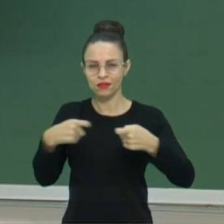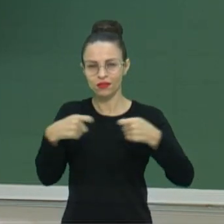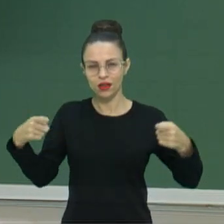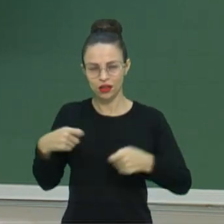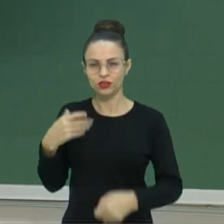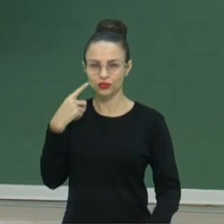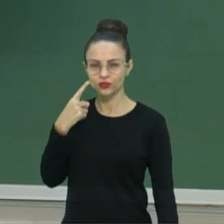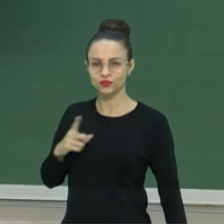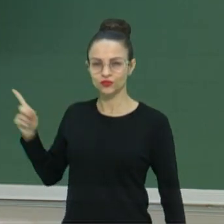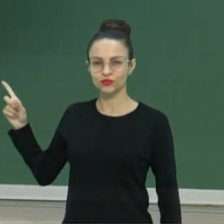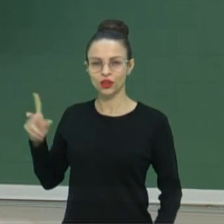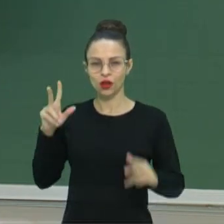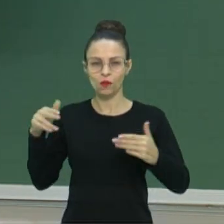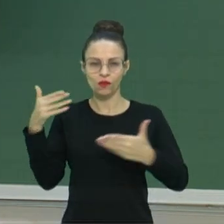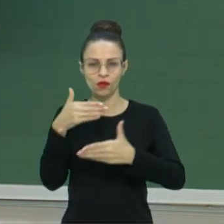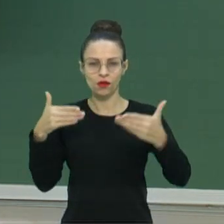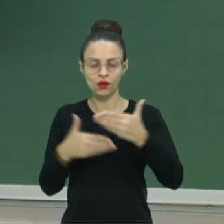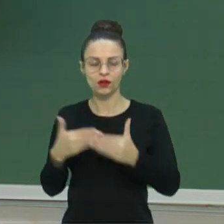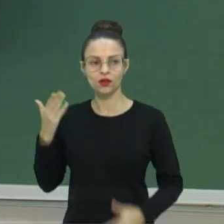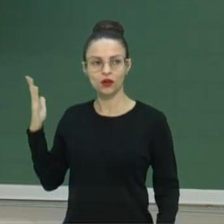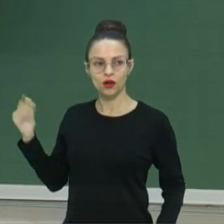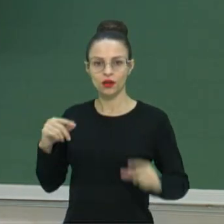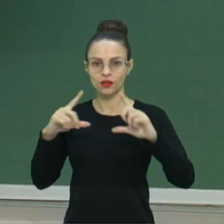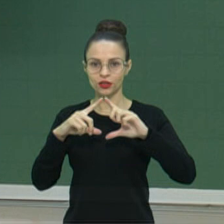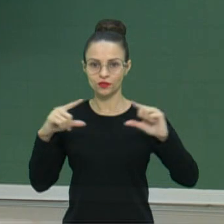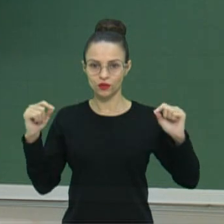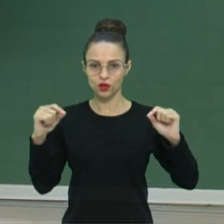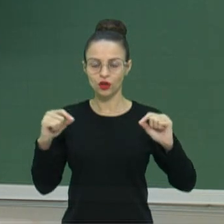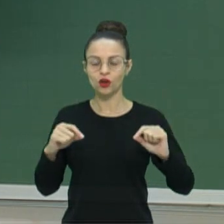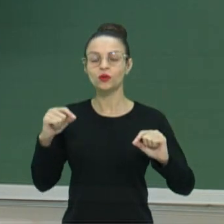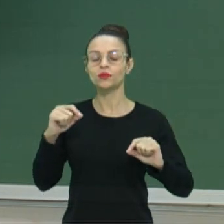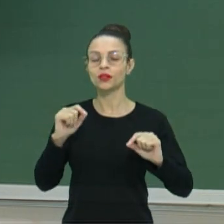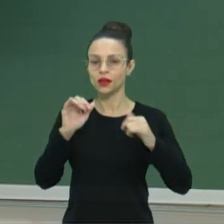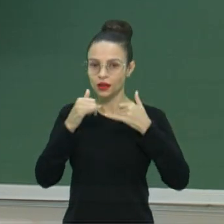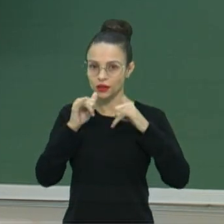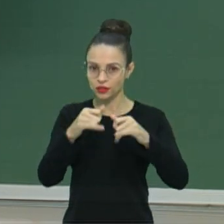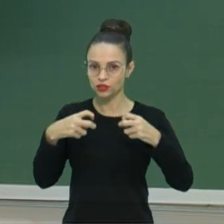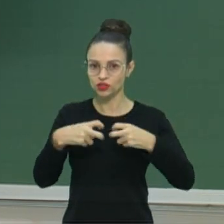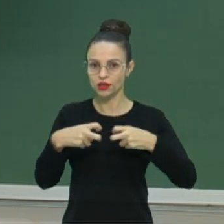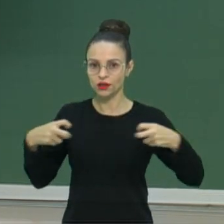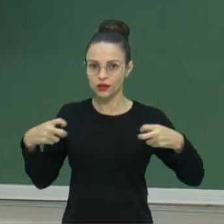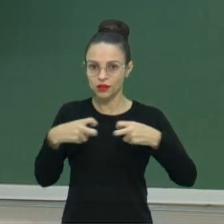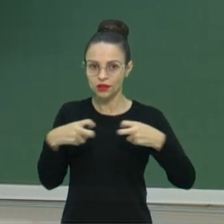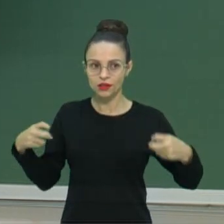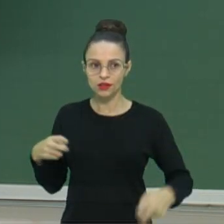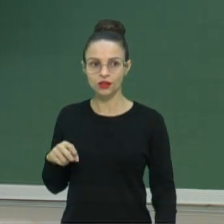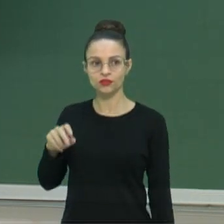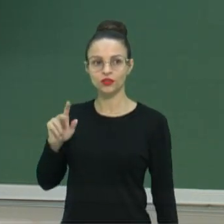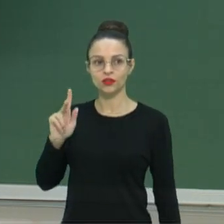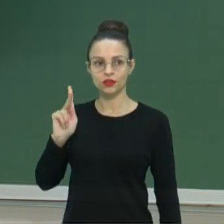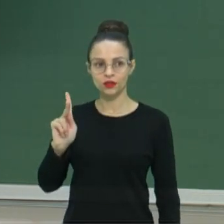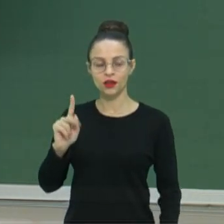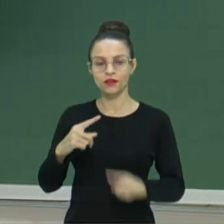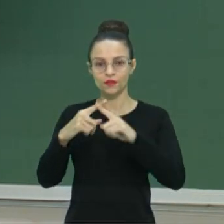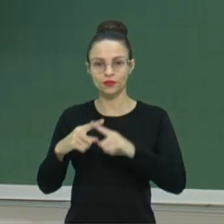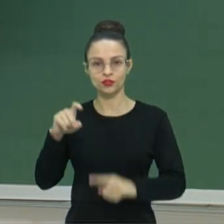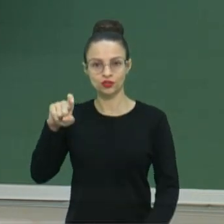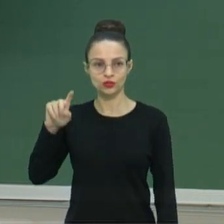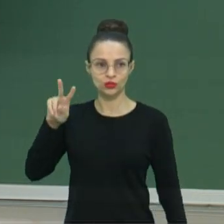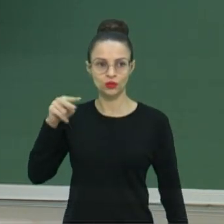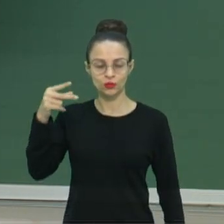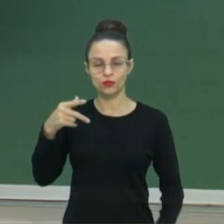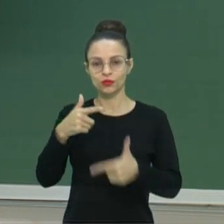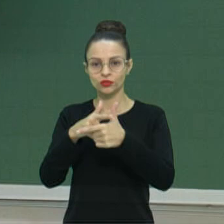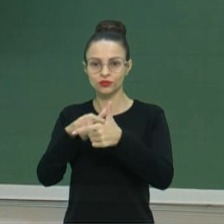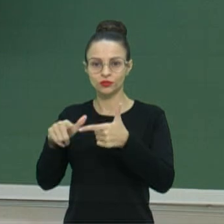pouco a vida. O que que nós temos aqui? Formulazinha de energia elástica é igual a K vezes x ao quadrado dividido por 2.